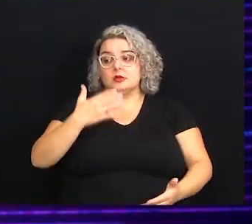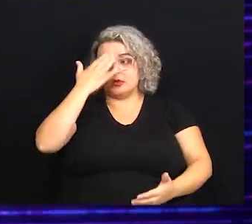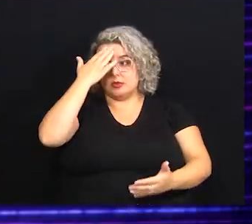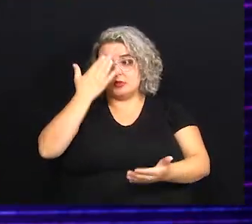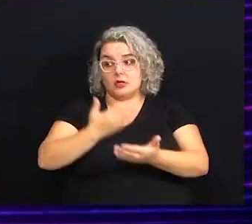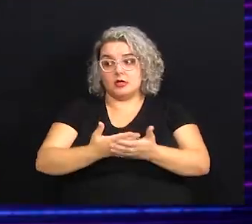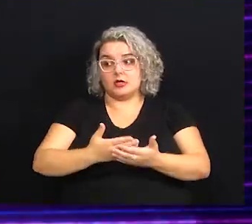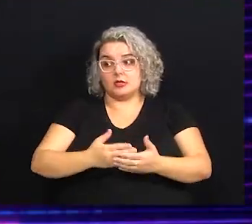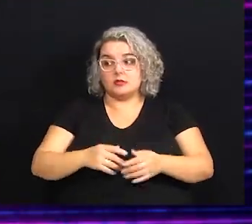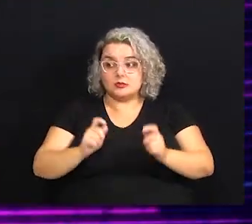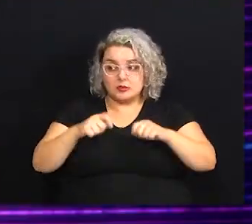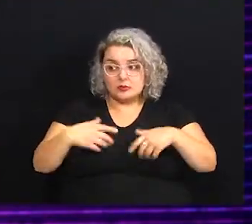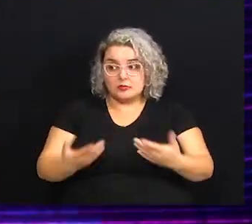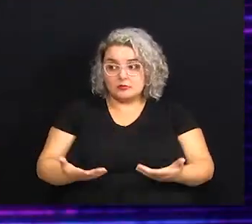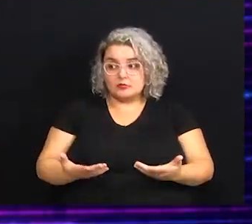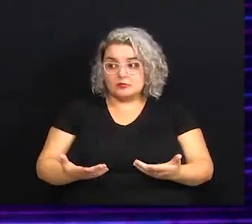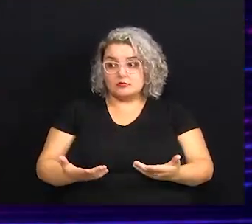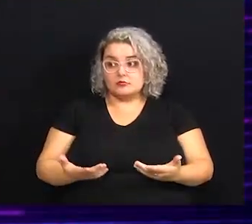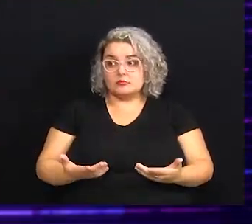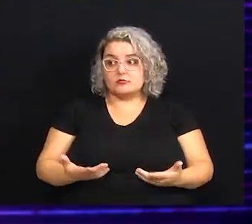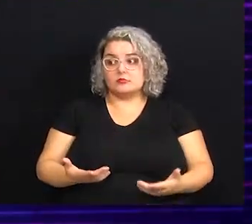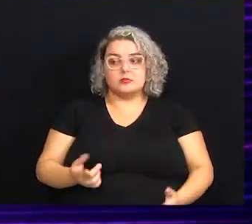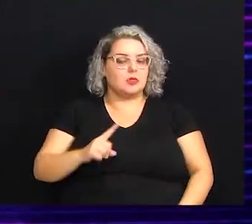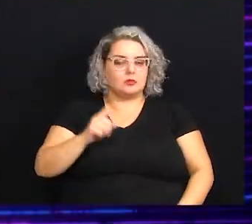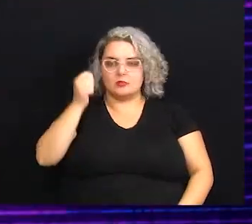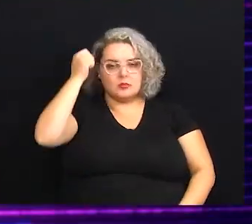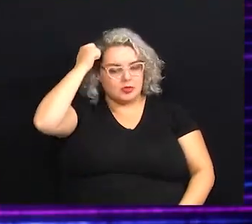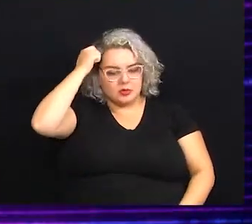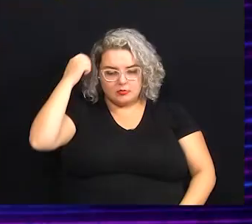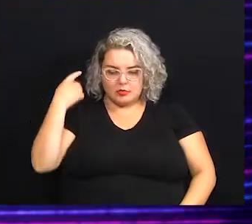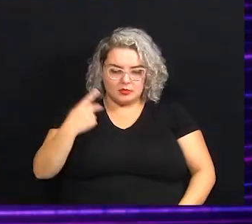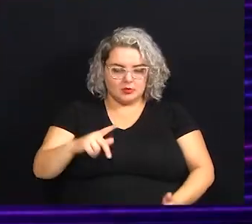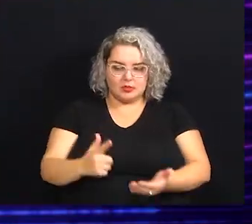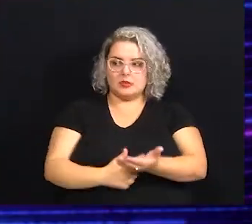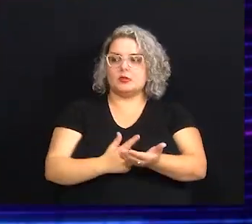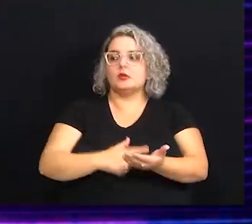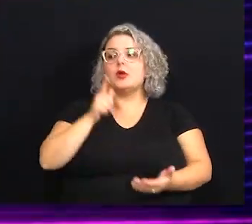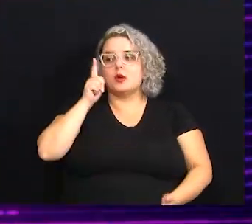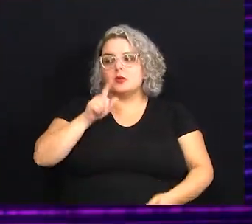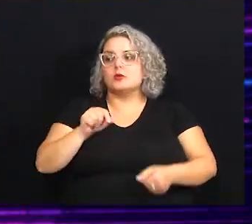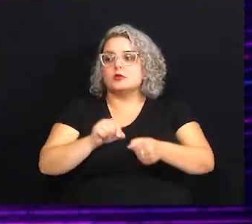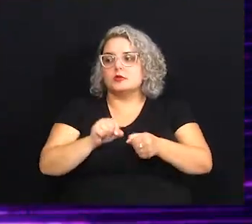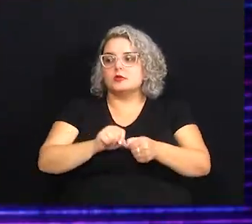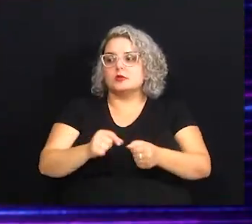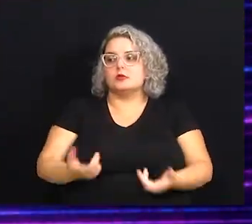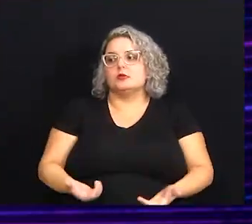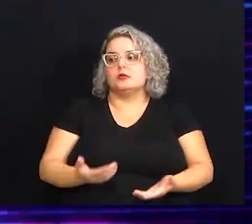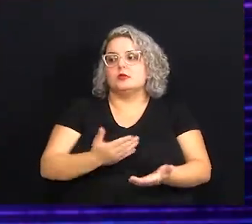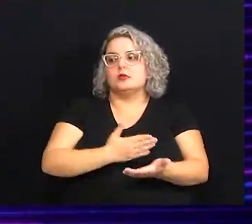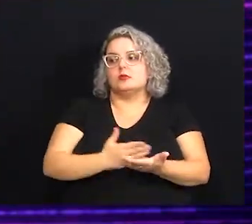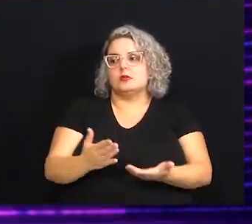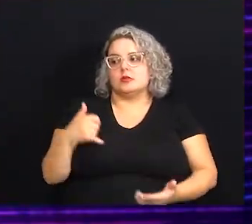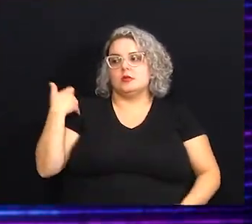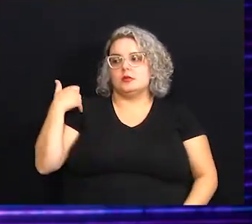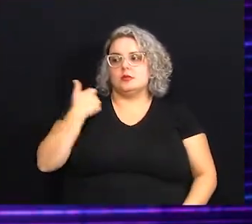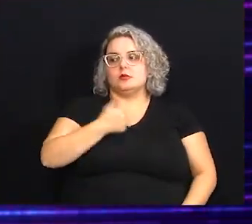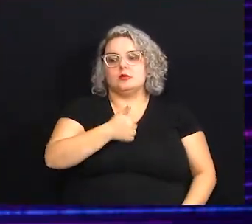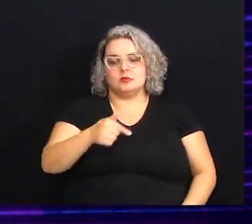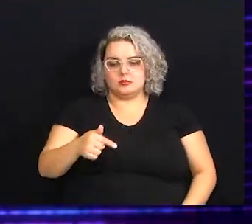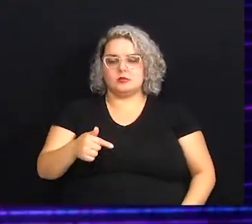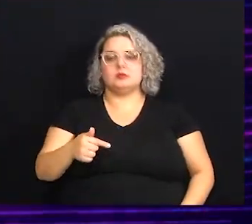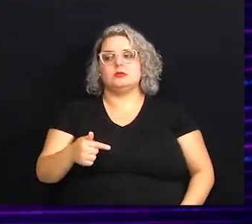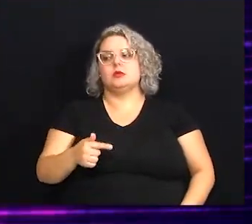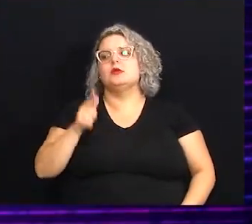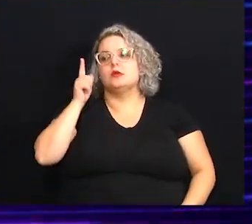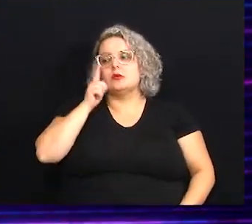que eu acredito ser competente, eu não me arrependo dele. É o que eu consegui fazer. Eu escrevi esse livro aos 17 anos de idade,